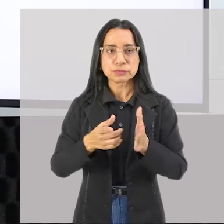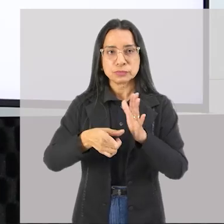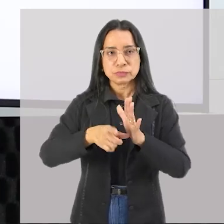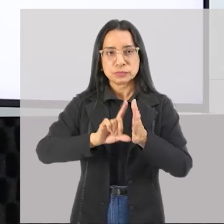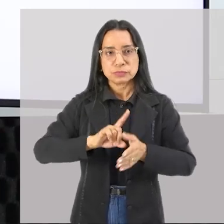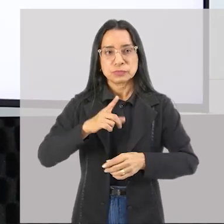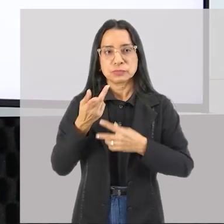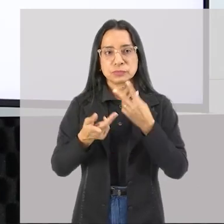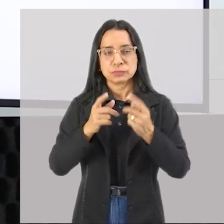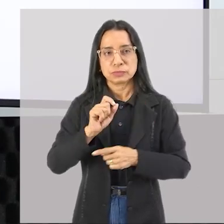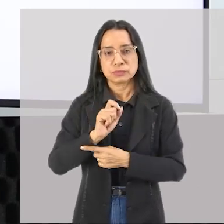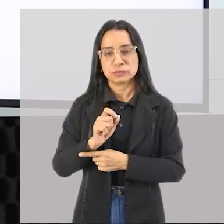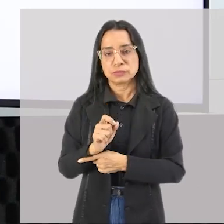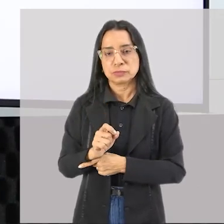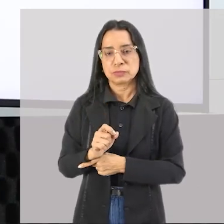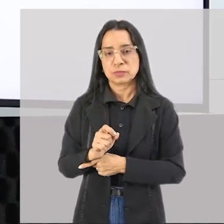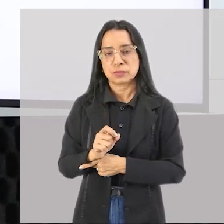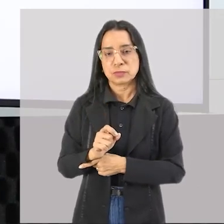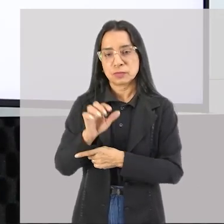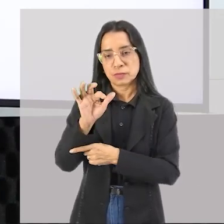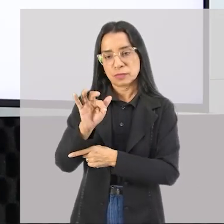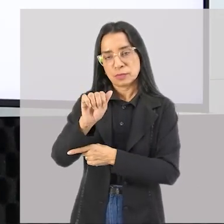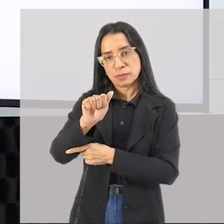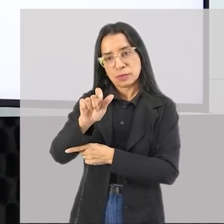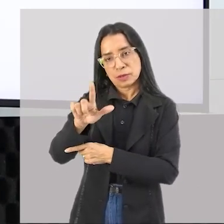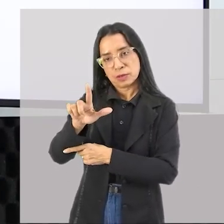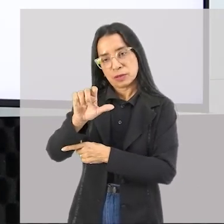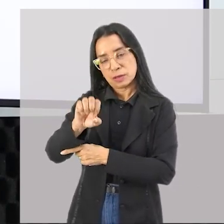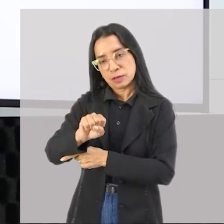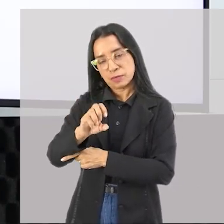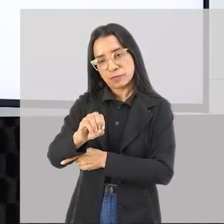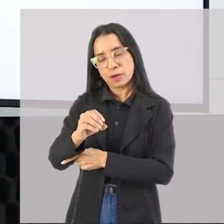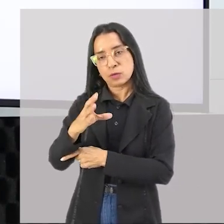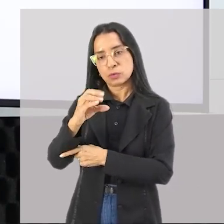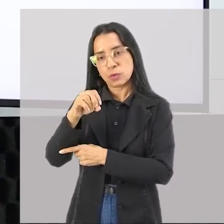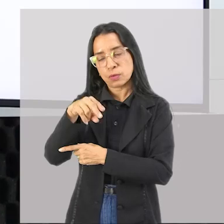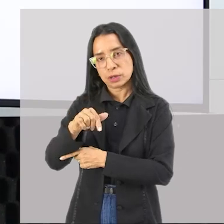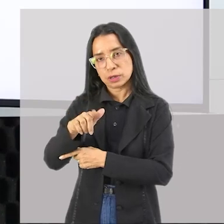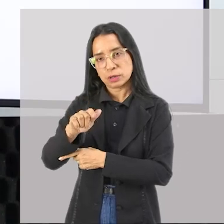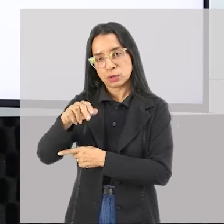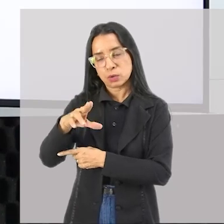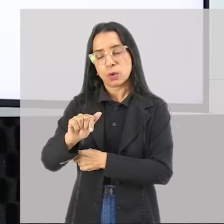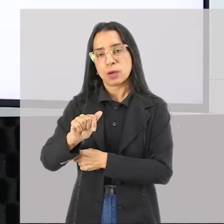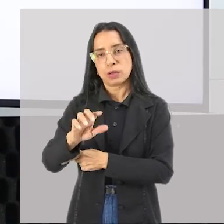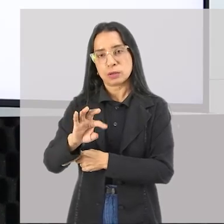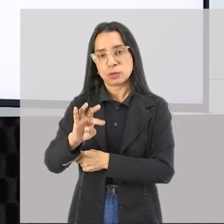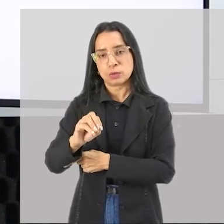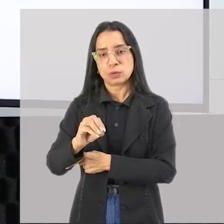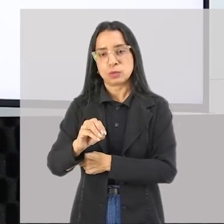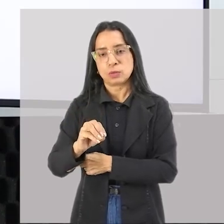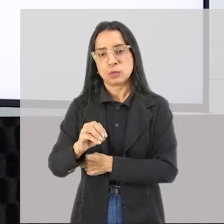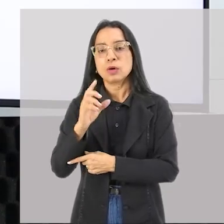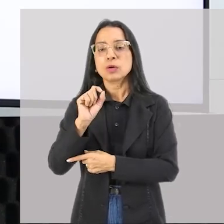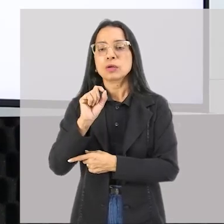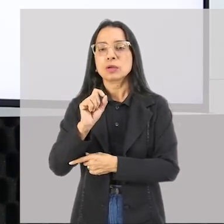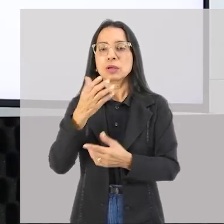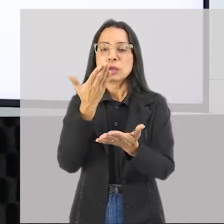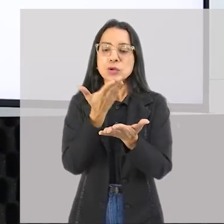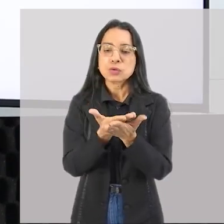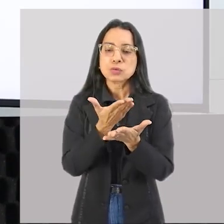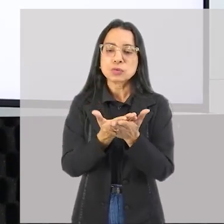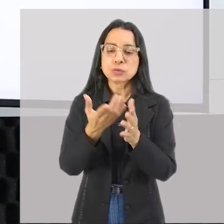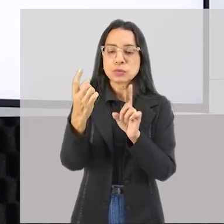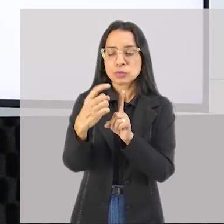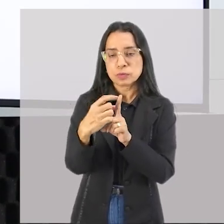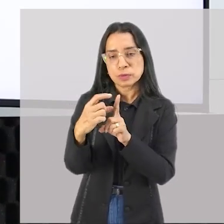falso cognato. Falso cognato também faz associação com vocabulário, é estudo de palavras, assim como a